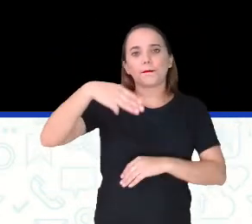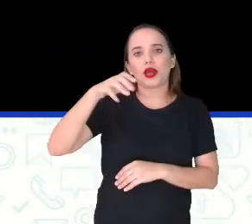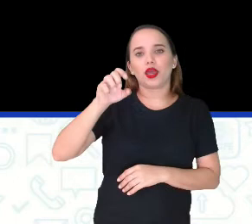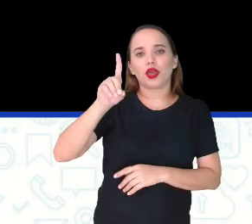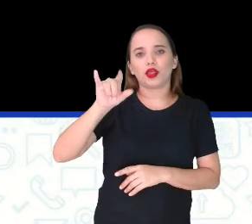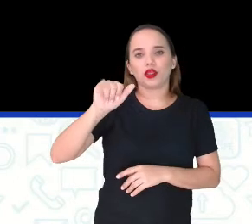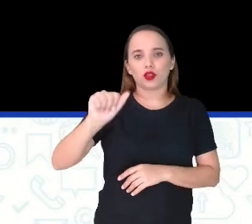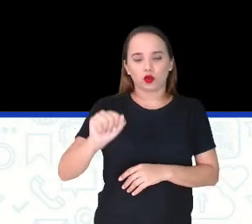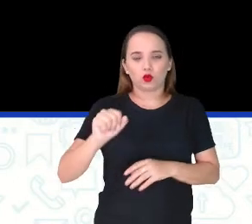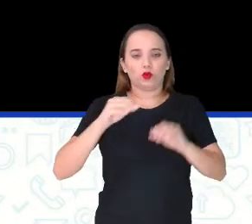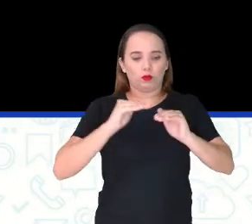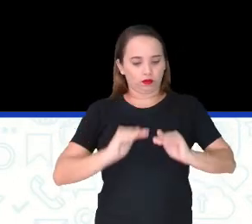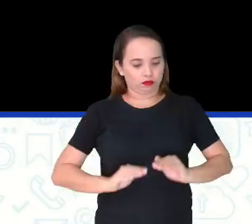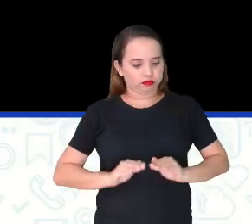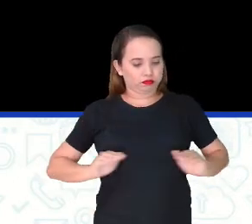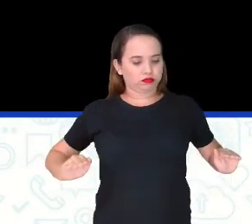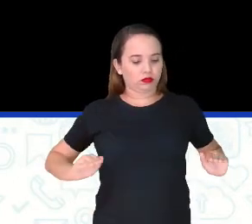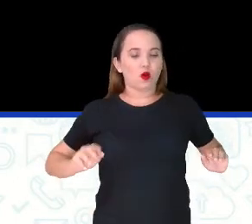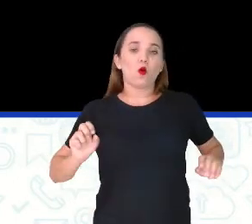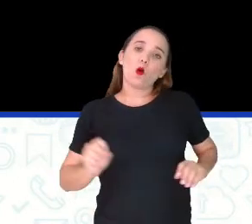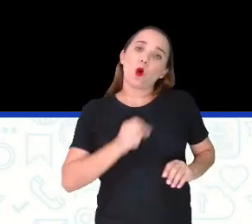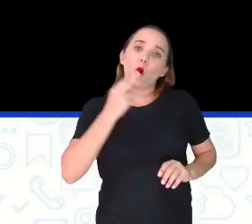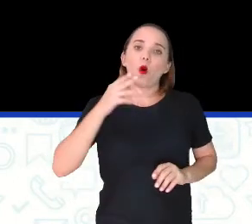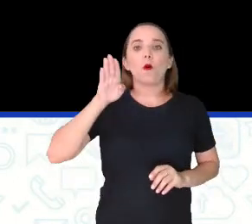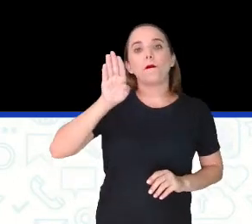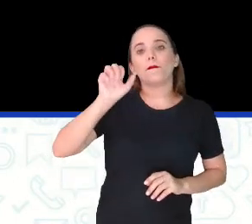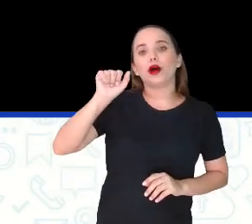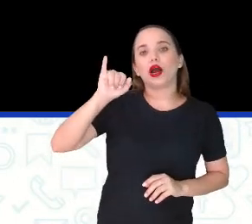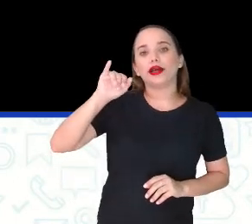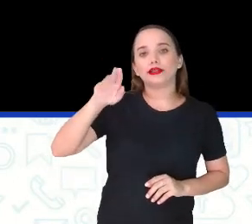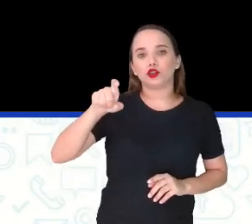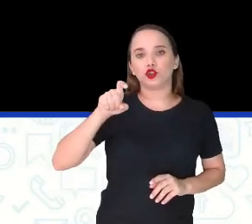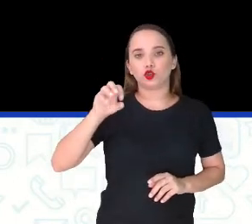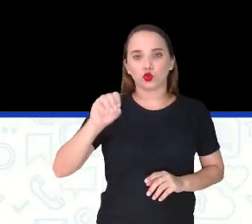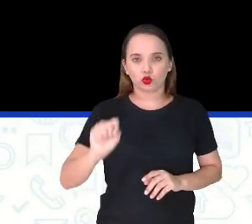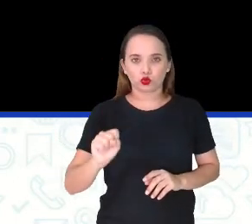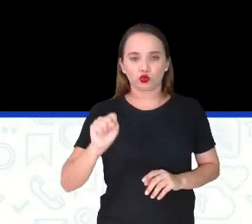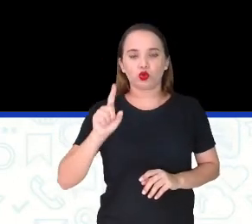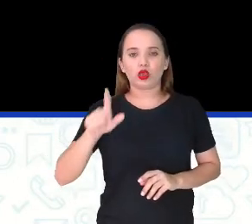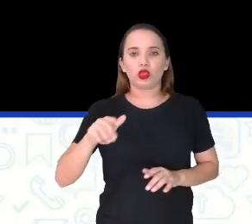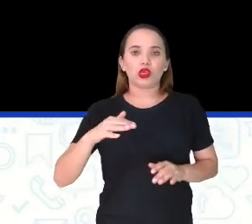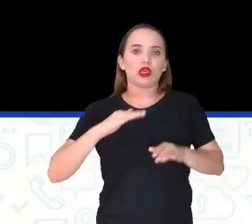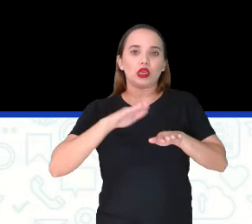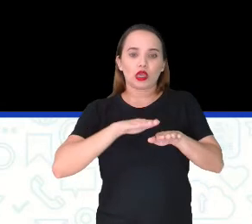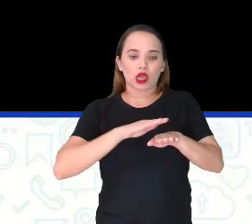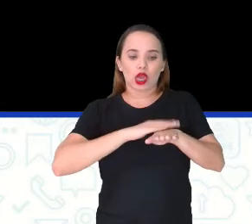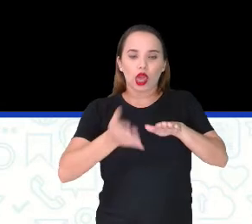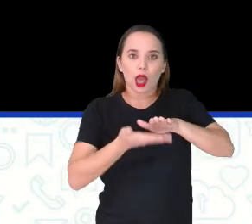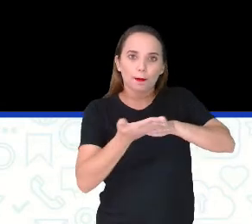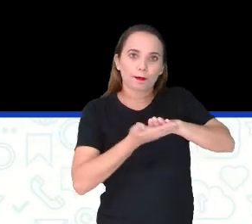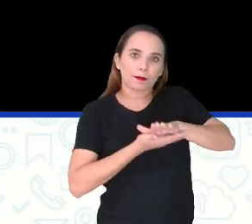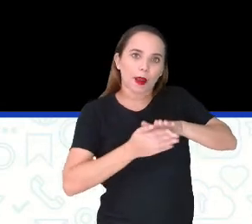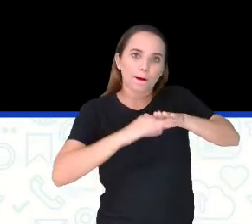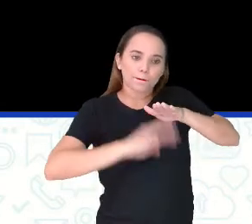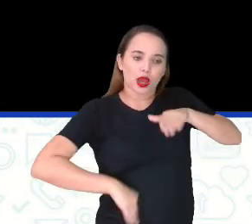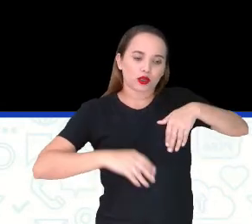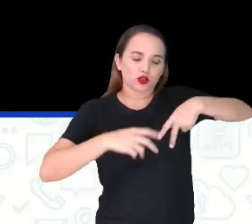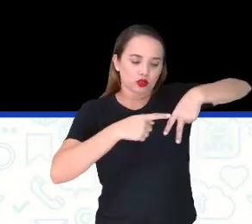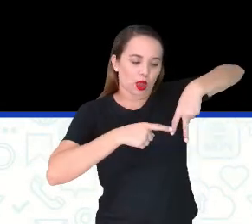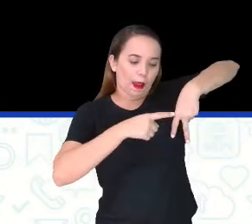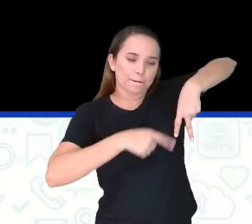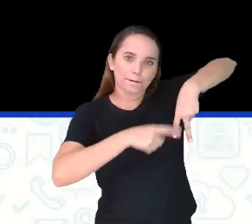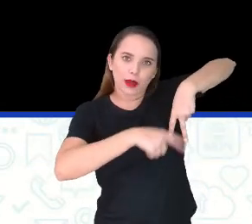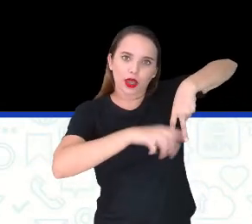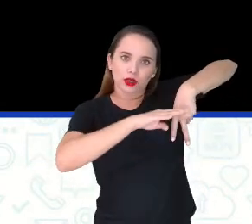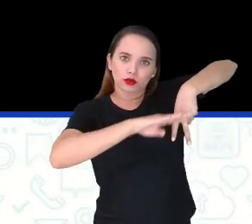ou os movimentos baixos, que são aqueles que estão abaixo da cintura. Então vejam